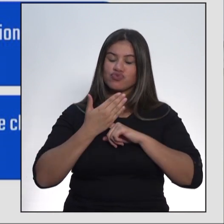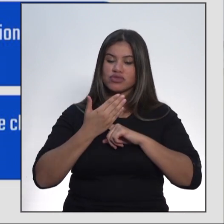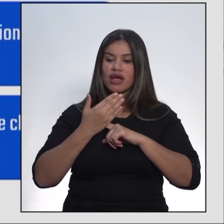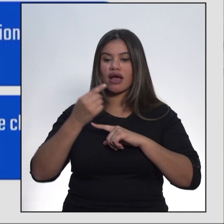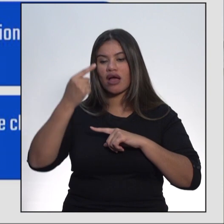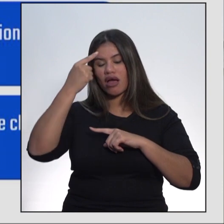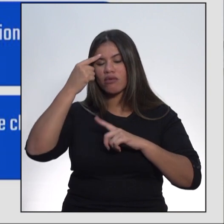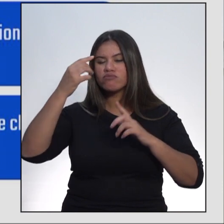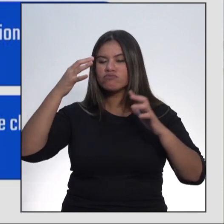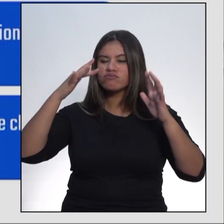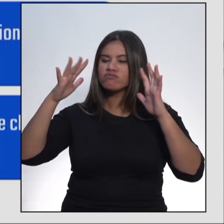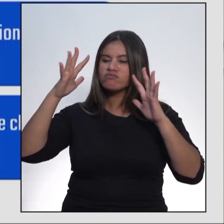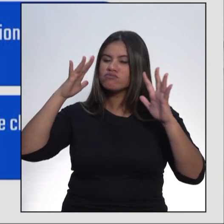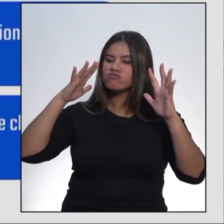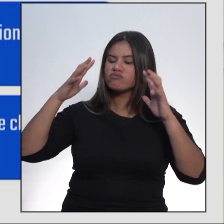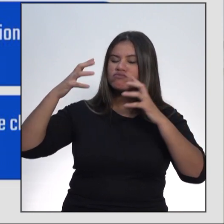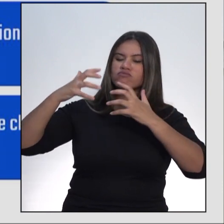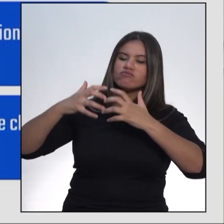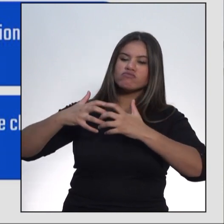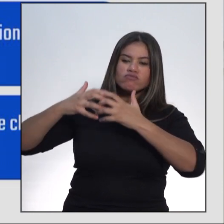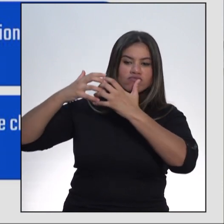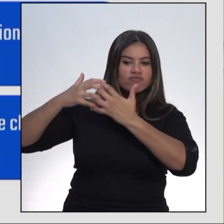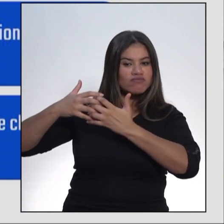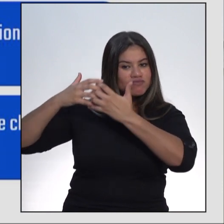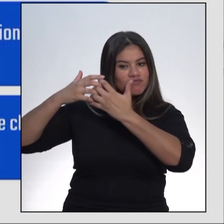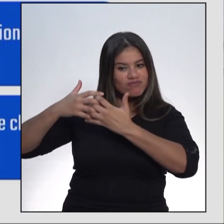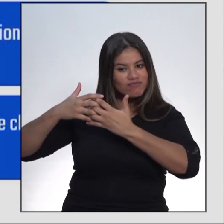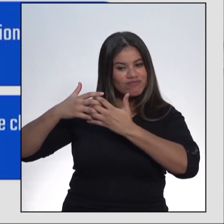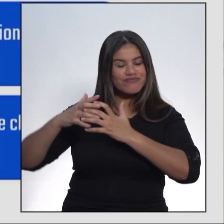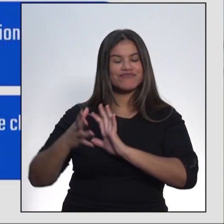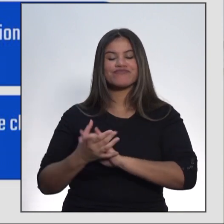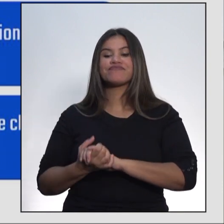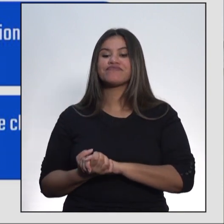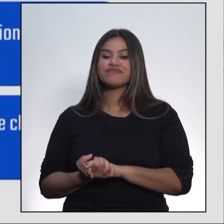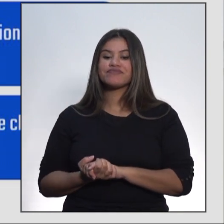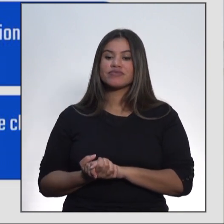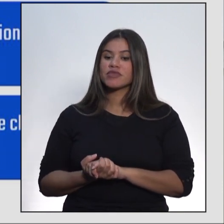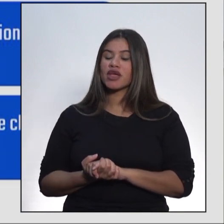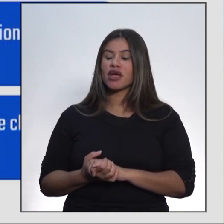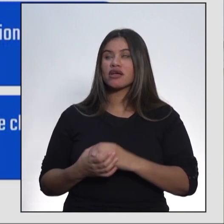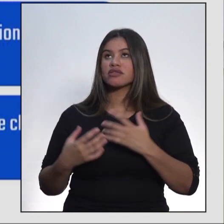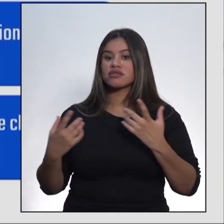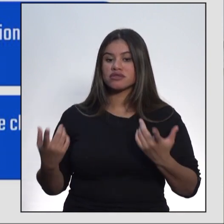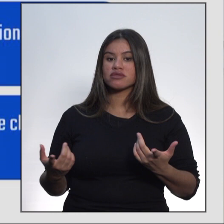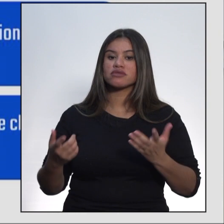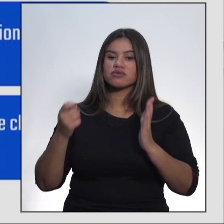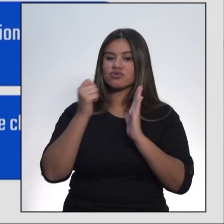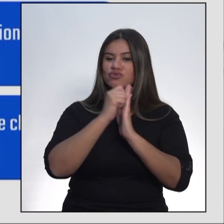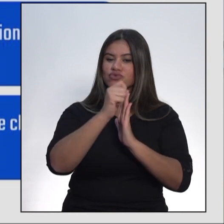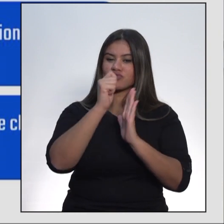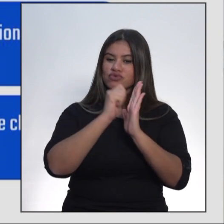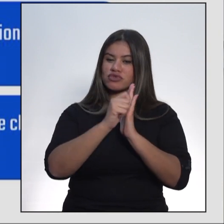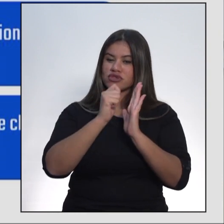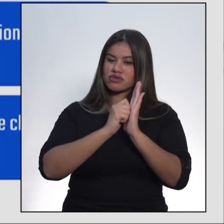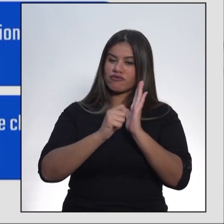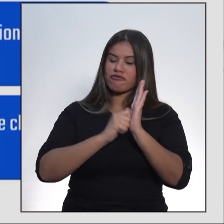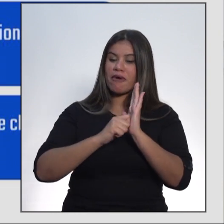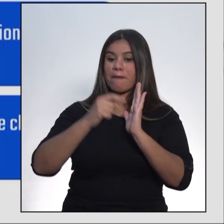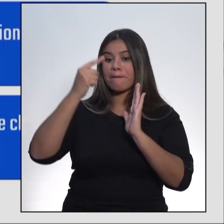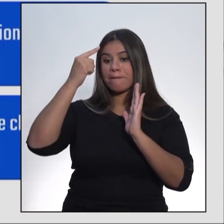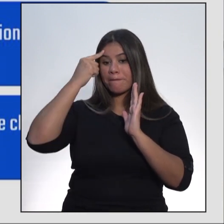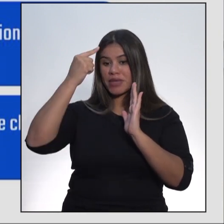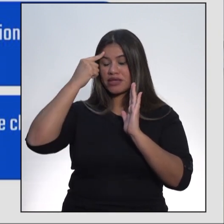um raciocínio. Ao escrever, pense também em quem vai ler